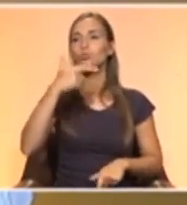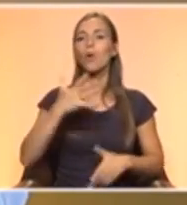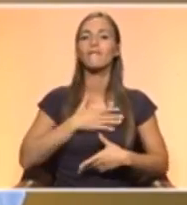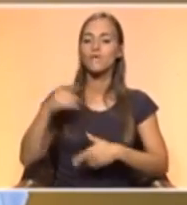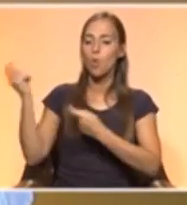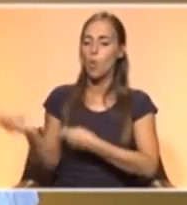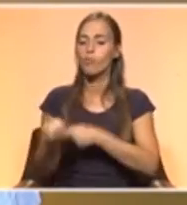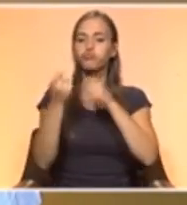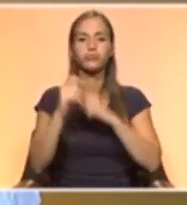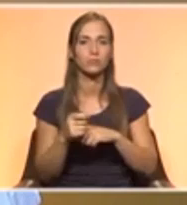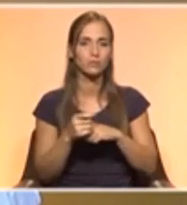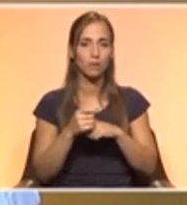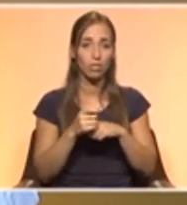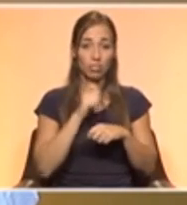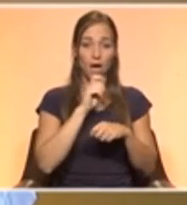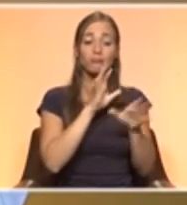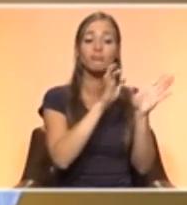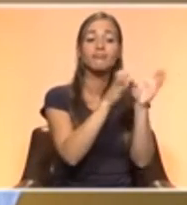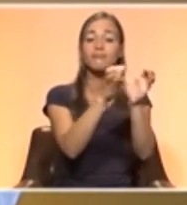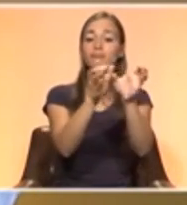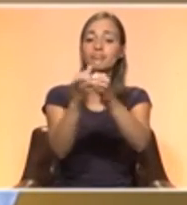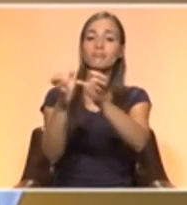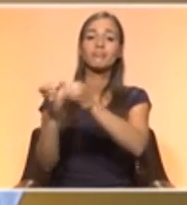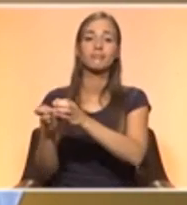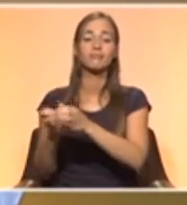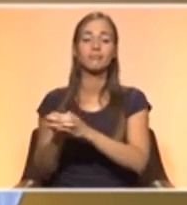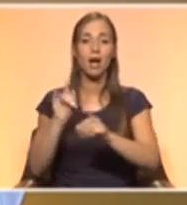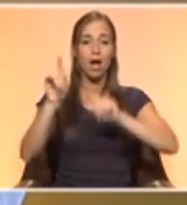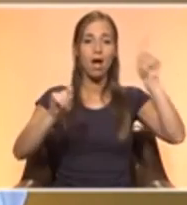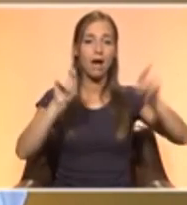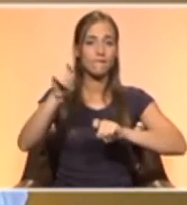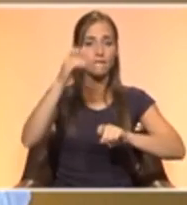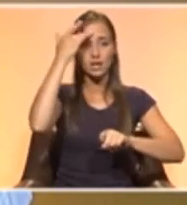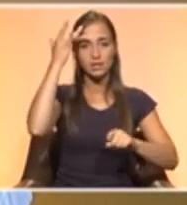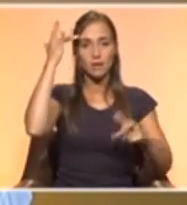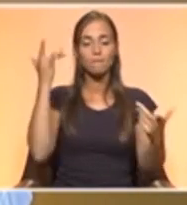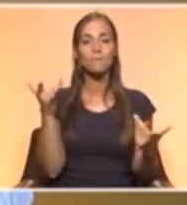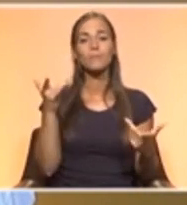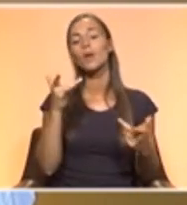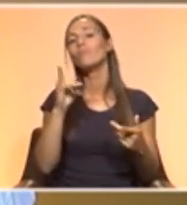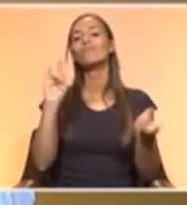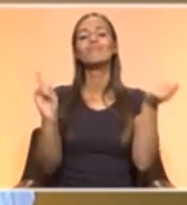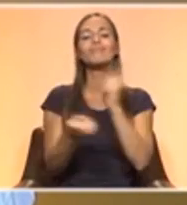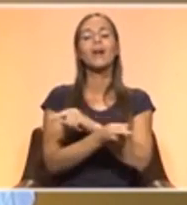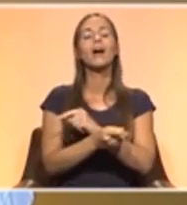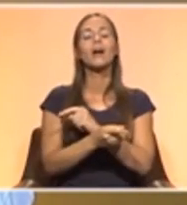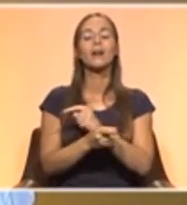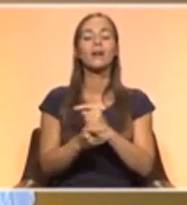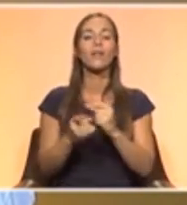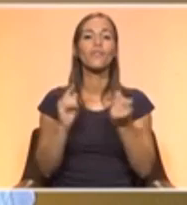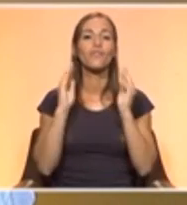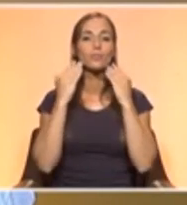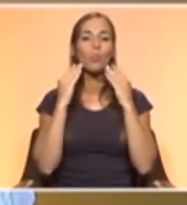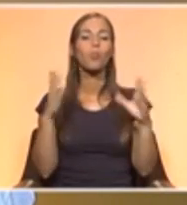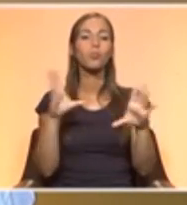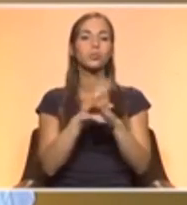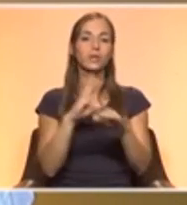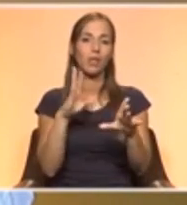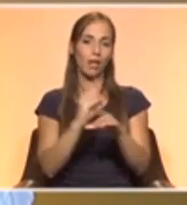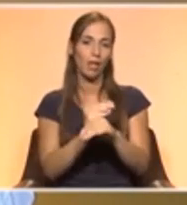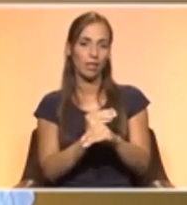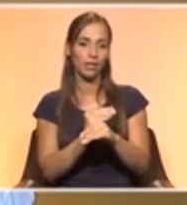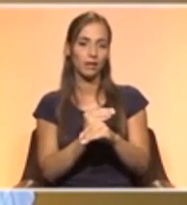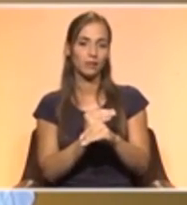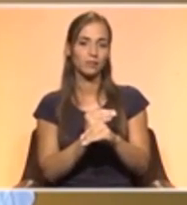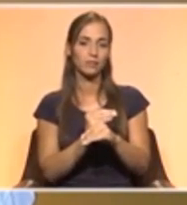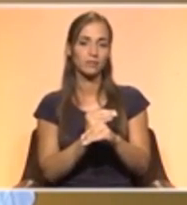segmentação que eu posso chegar Qual é aqui o reverso da medalha é que no Facebook a publicidade e não não não